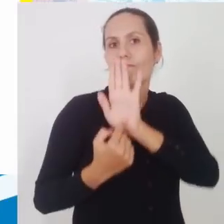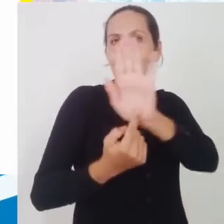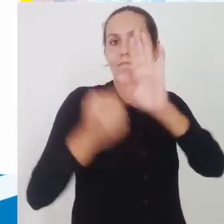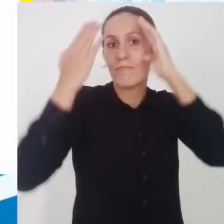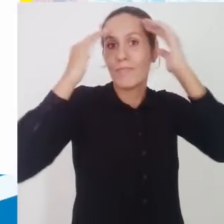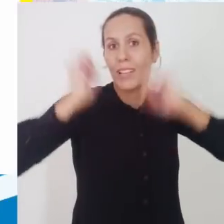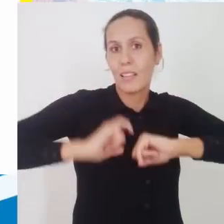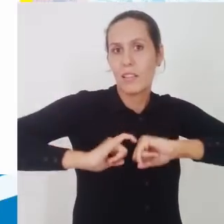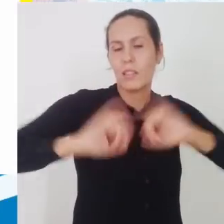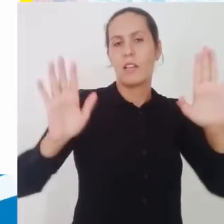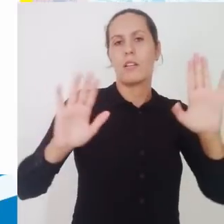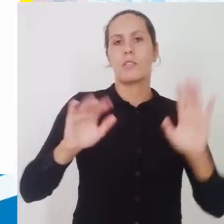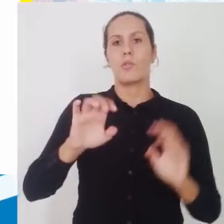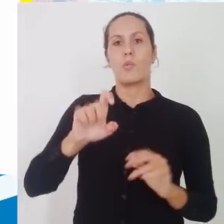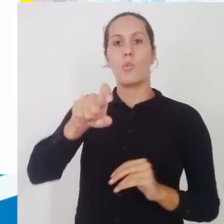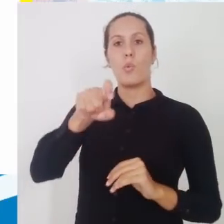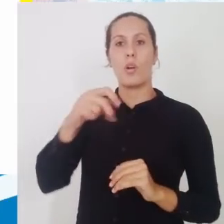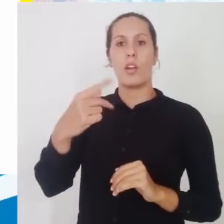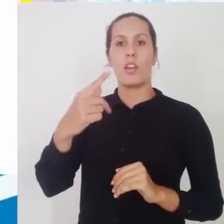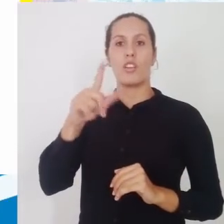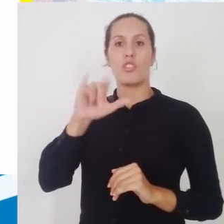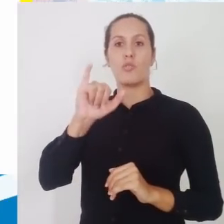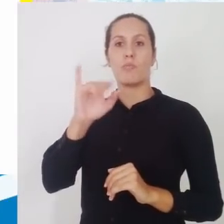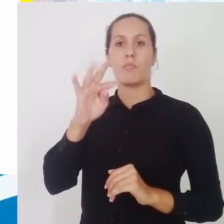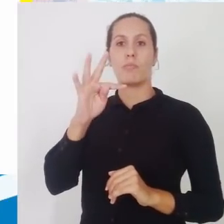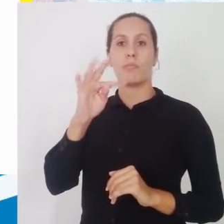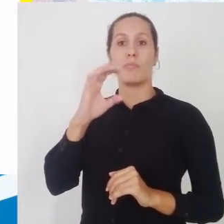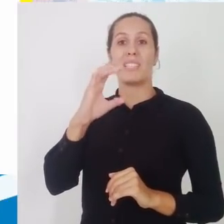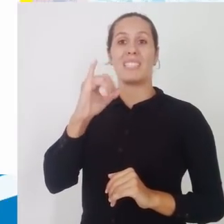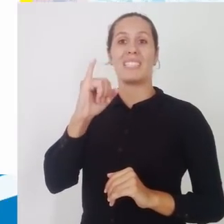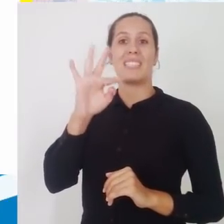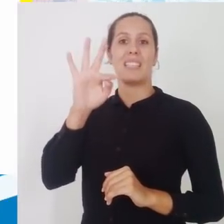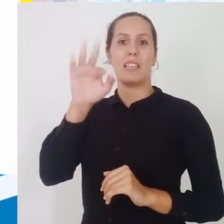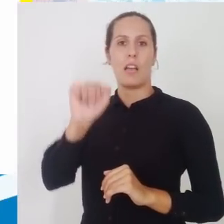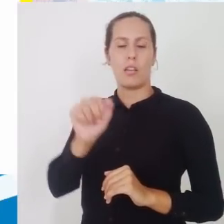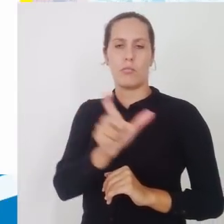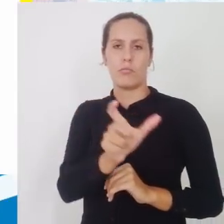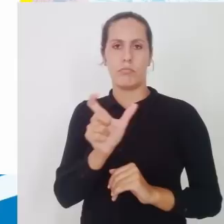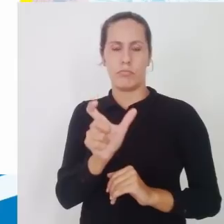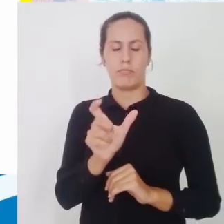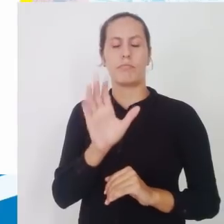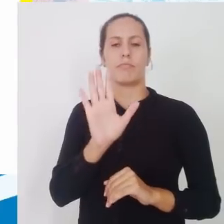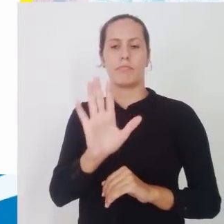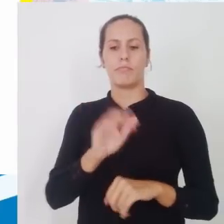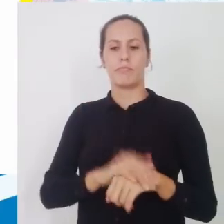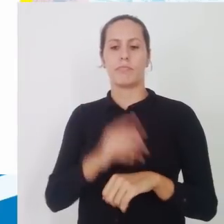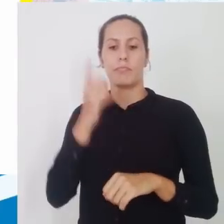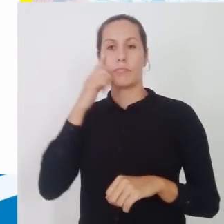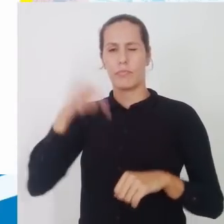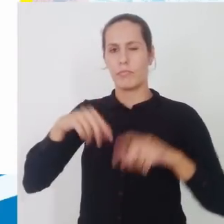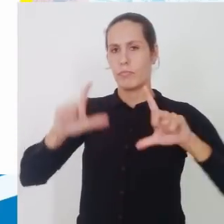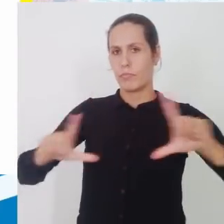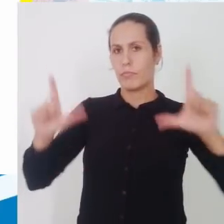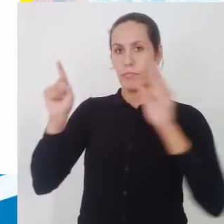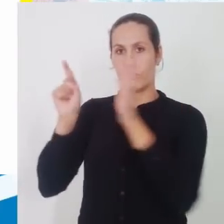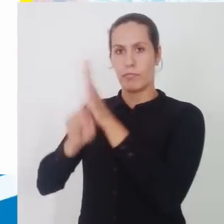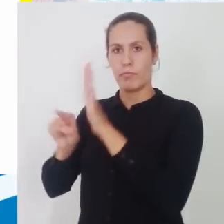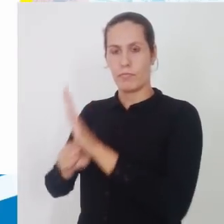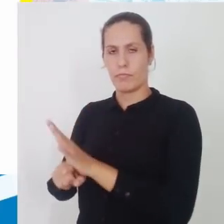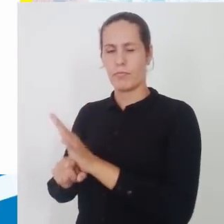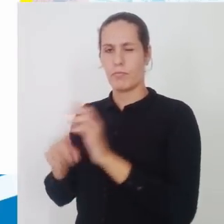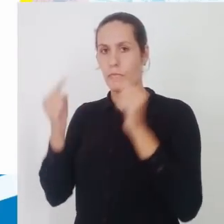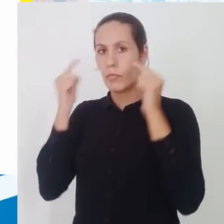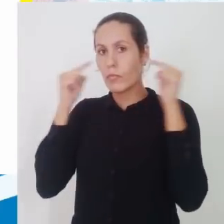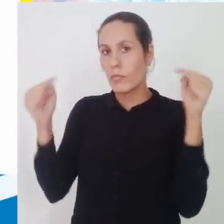forma o texto abordou esse assunto principal dele? Vamos partir para o texto agora. Eu trouxe para vocês um texto que se